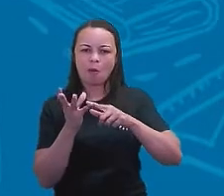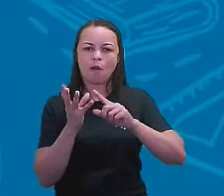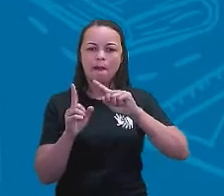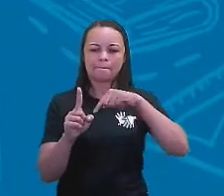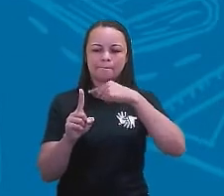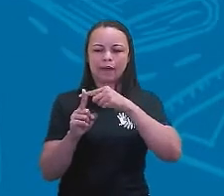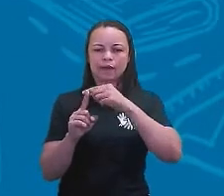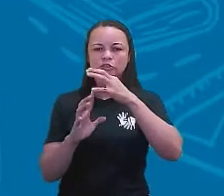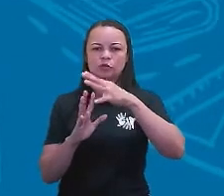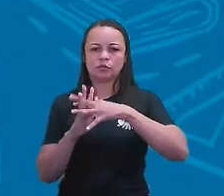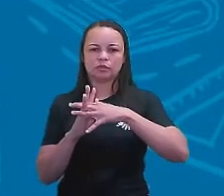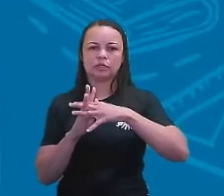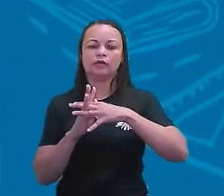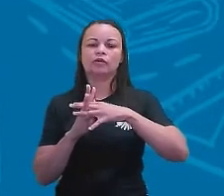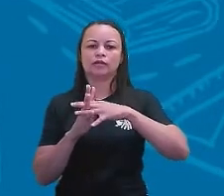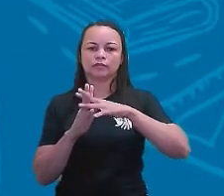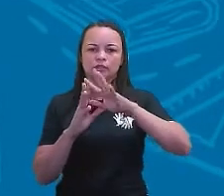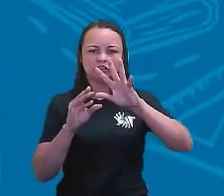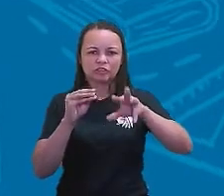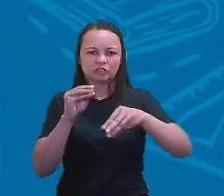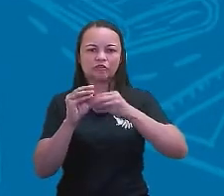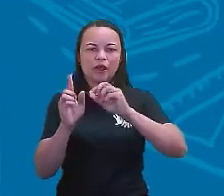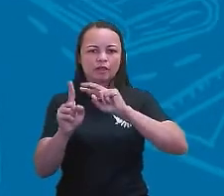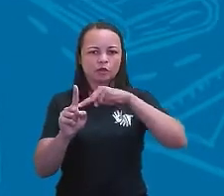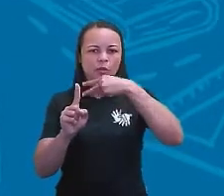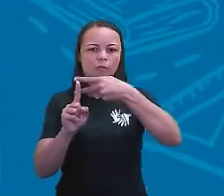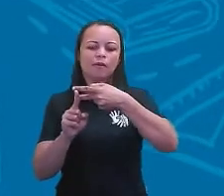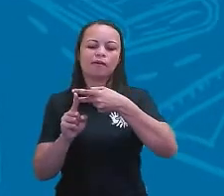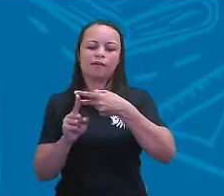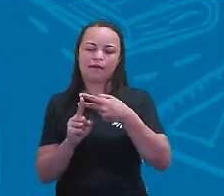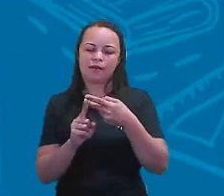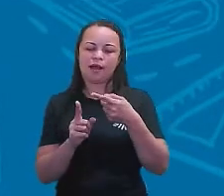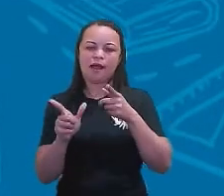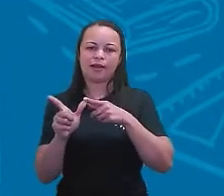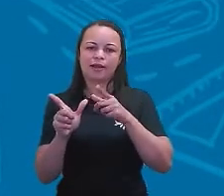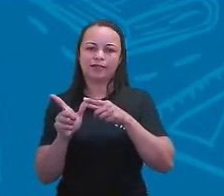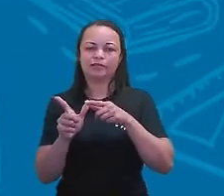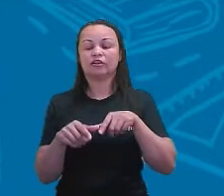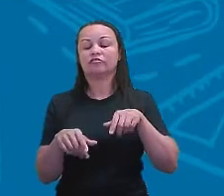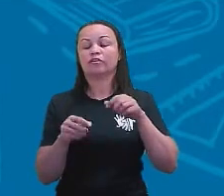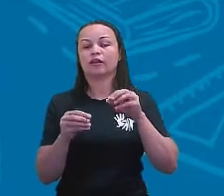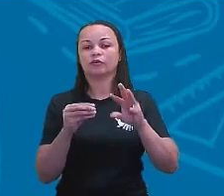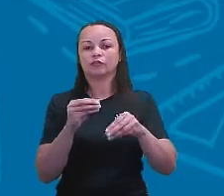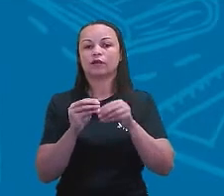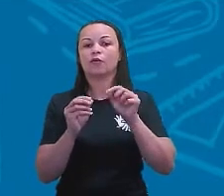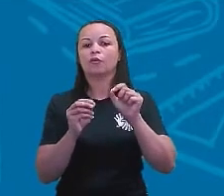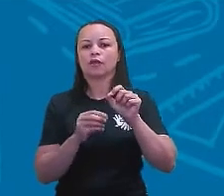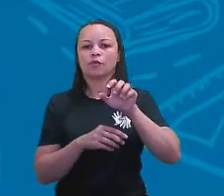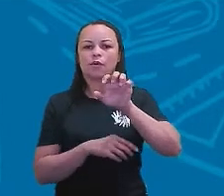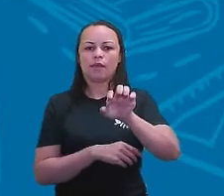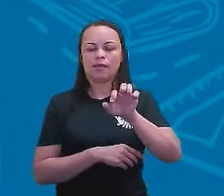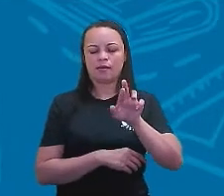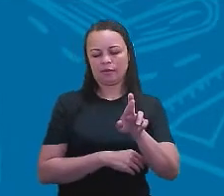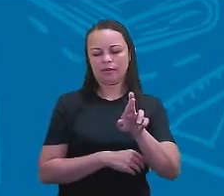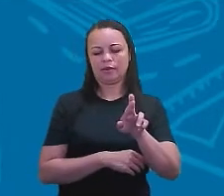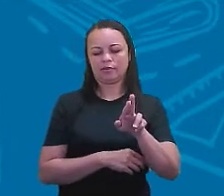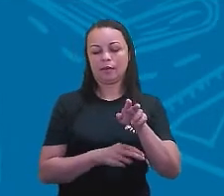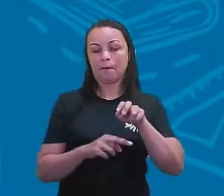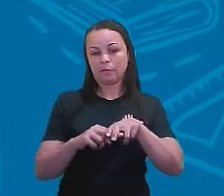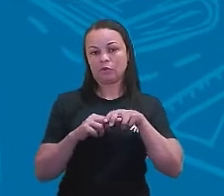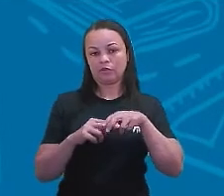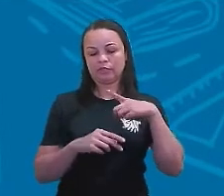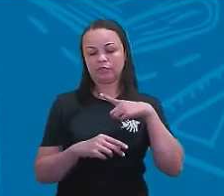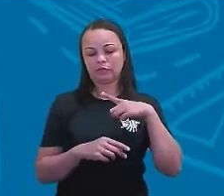consoante, a gente vai dobrar a última letra e acrescentar o ER. Por isso que a gente tem aí as palavrinhas